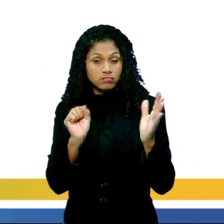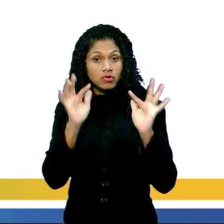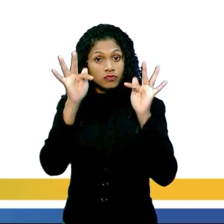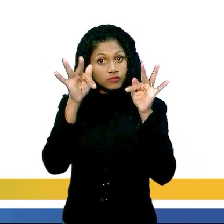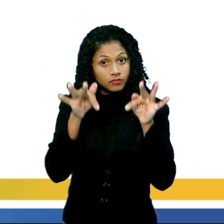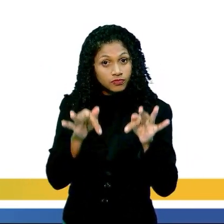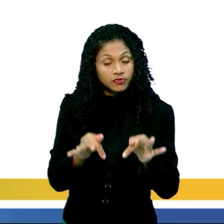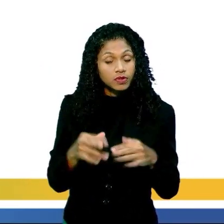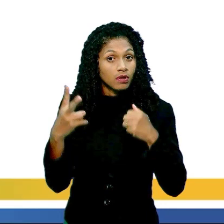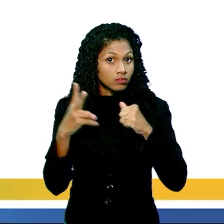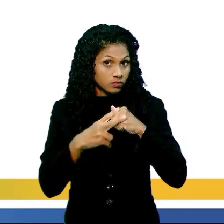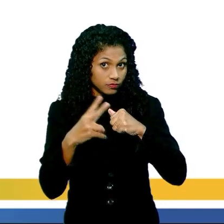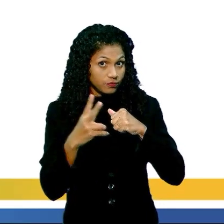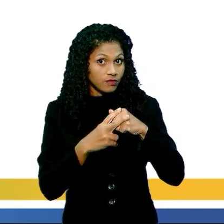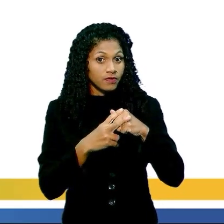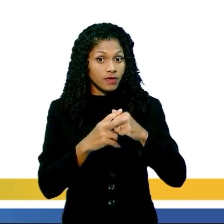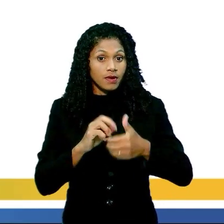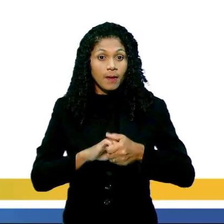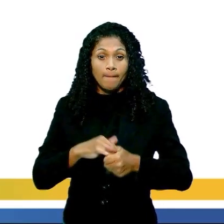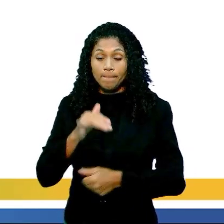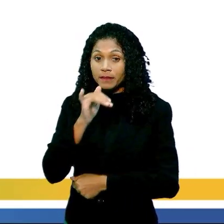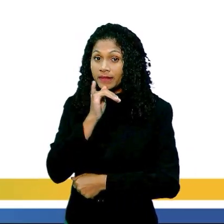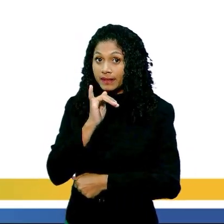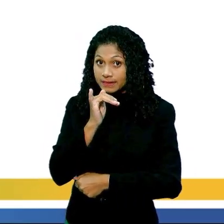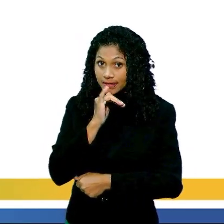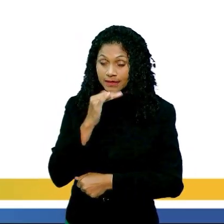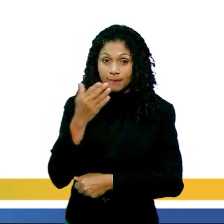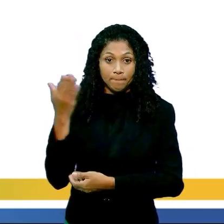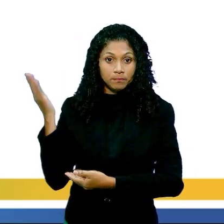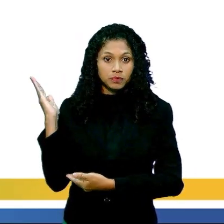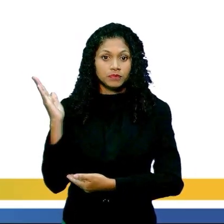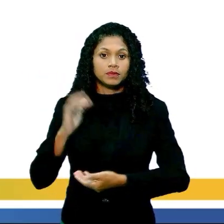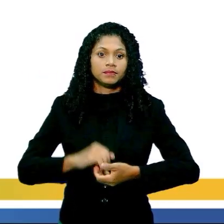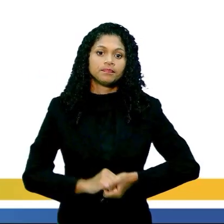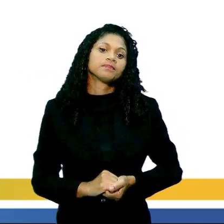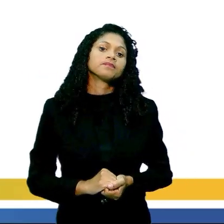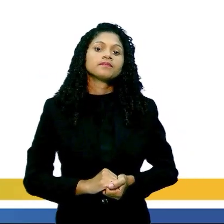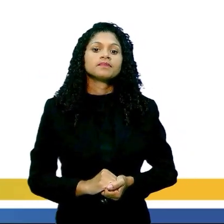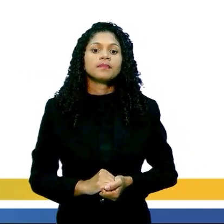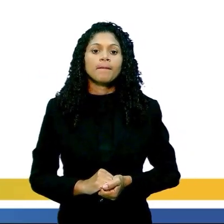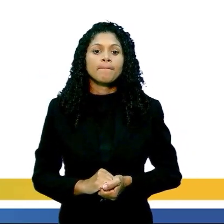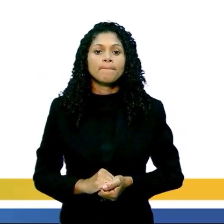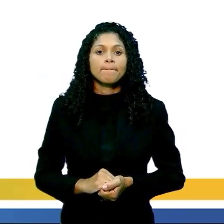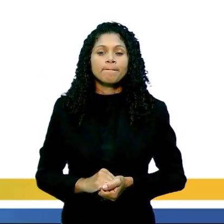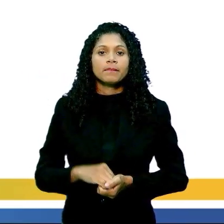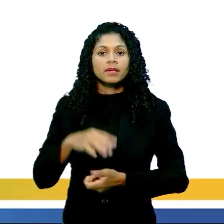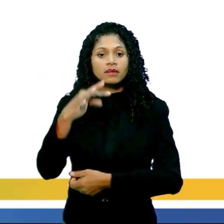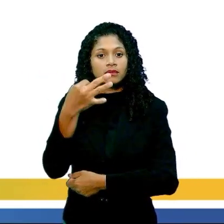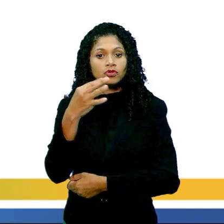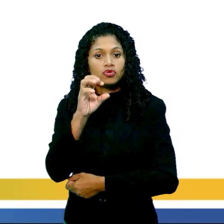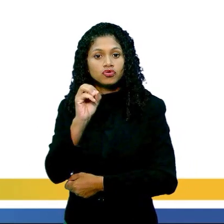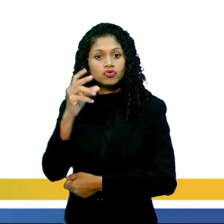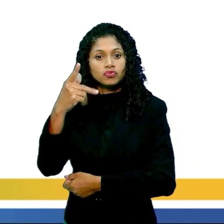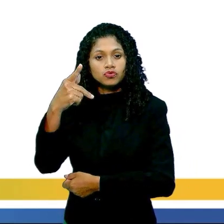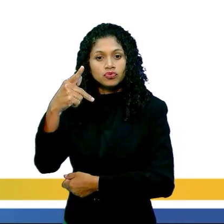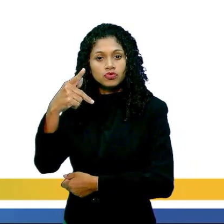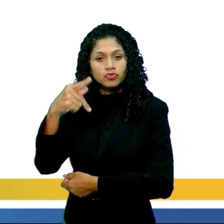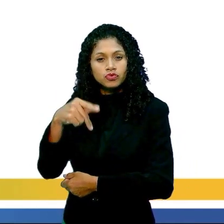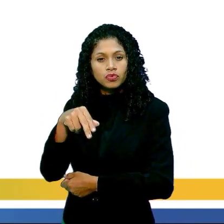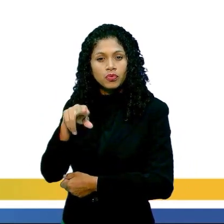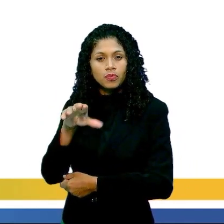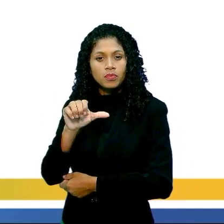ES ao final do verbo. E nós temos ali dois exemplos para vocês observarem. O primeiro, to push,